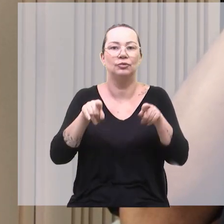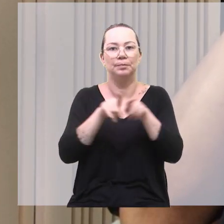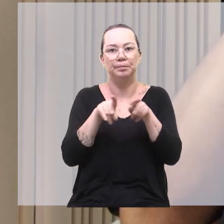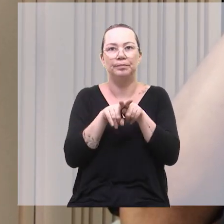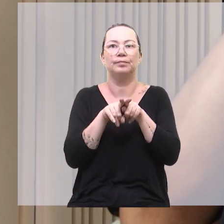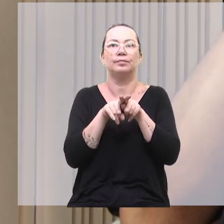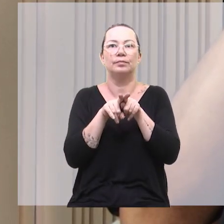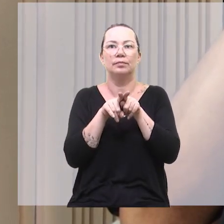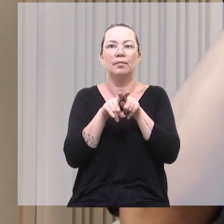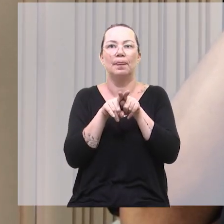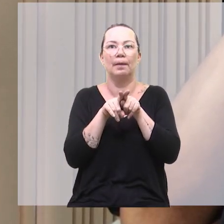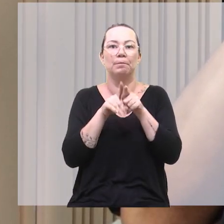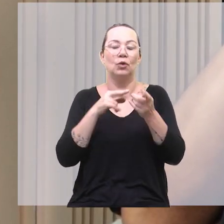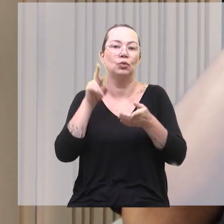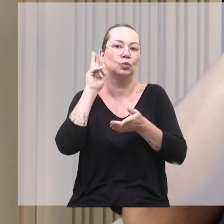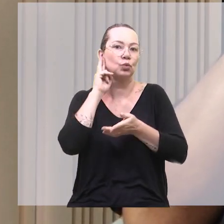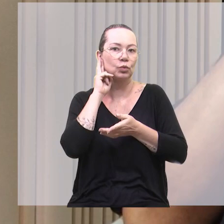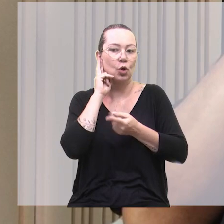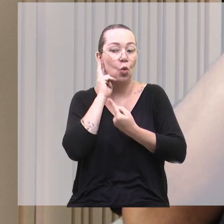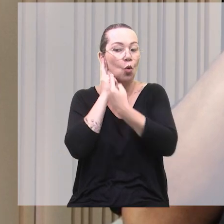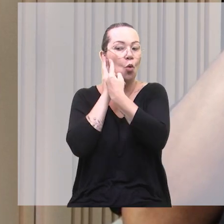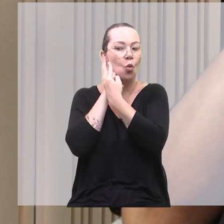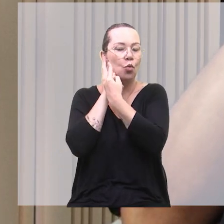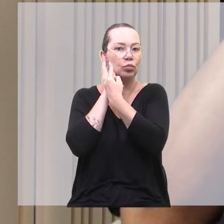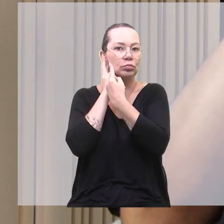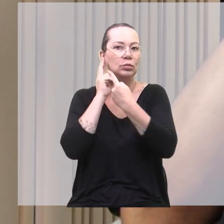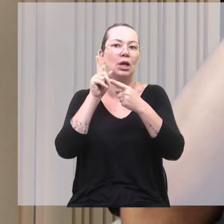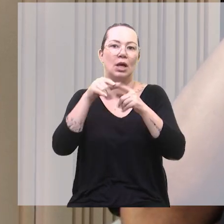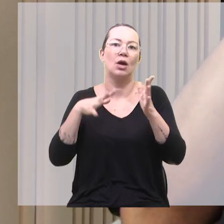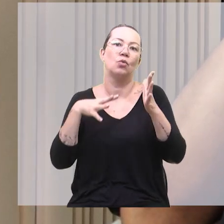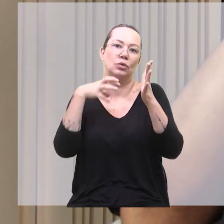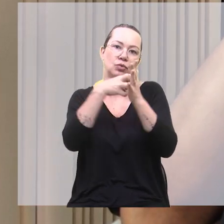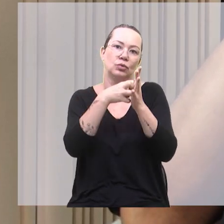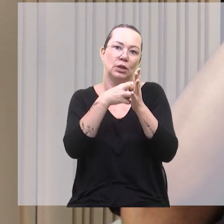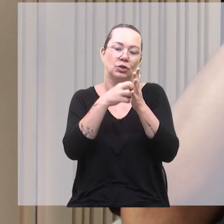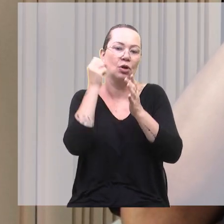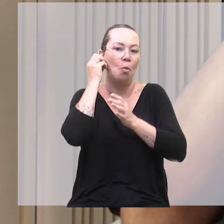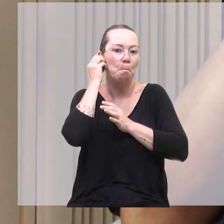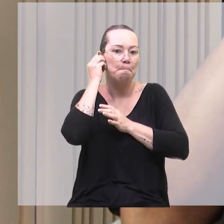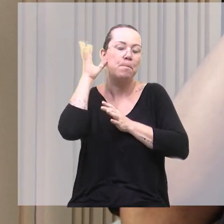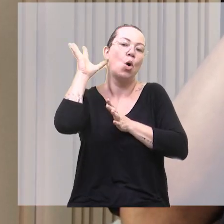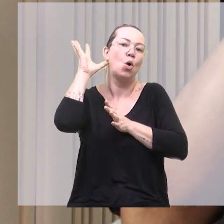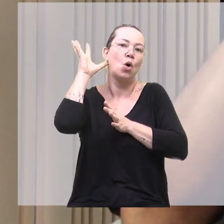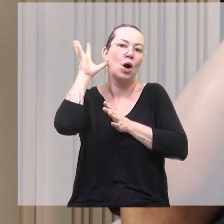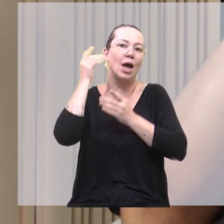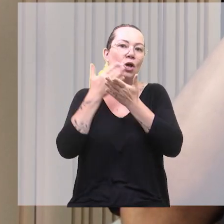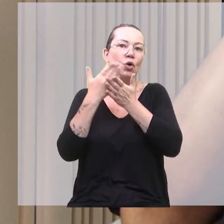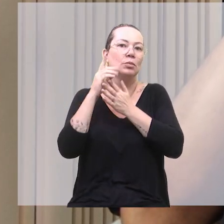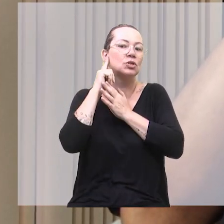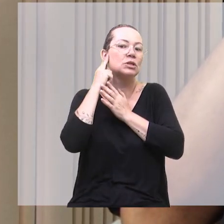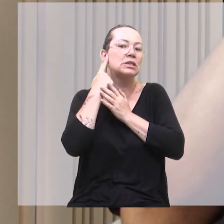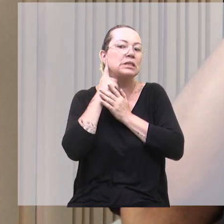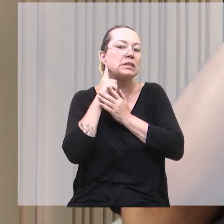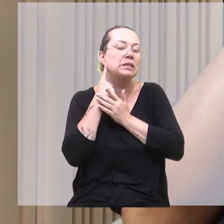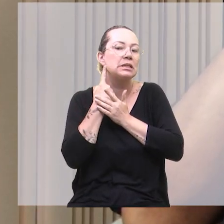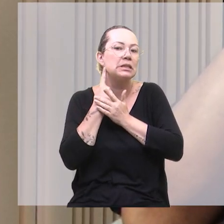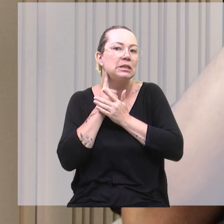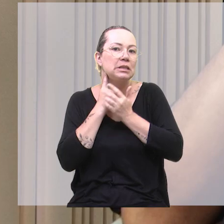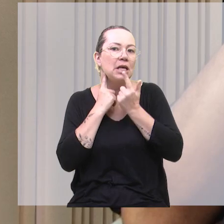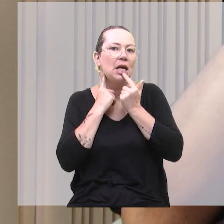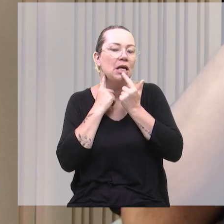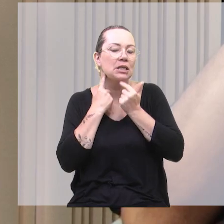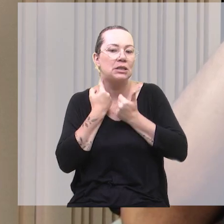a deficiência da surdez bilateral foi um acidente, estourou o tímpano, e aí começou a sangrar e eu fiquei